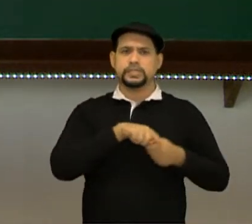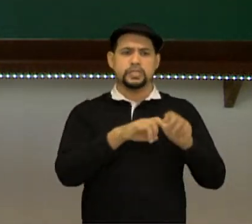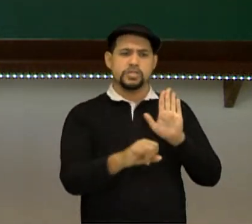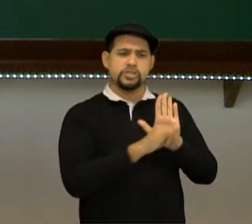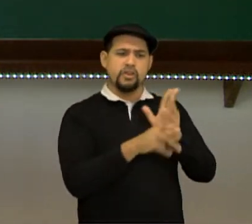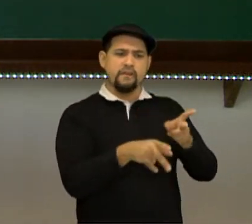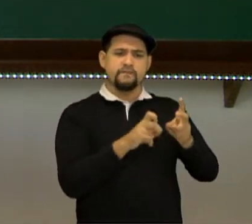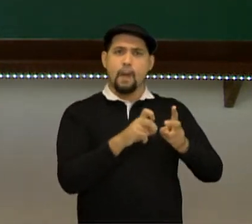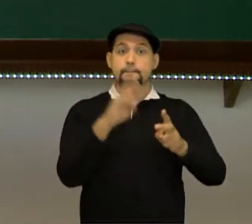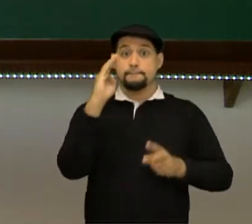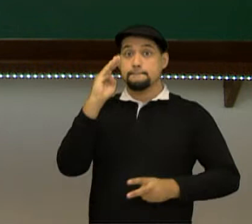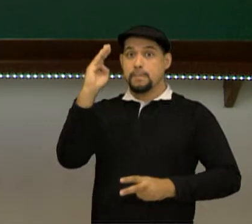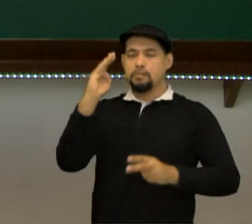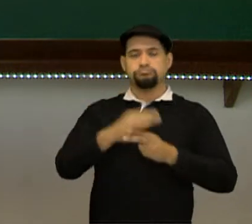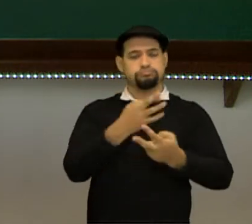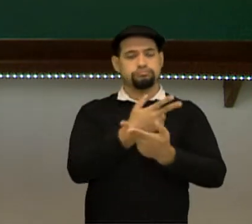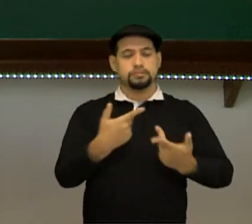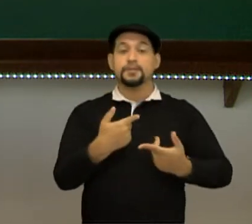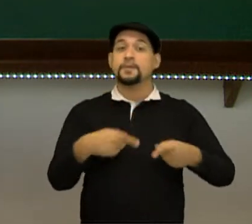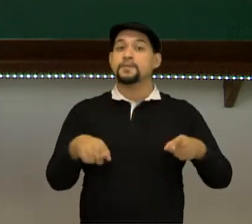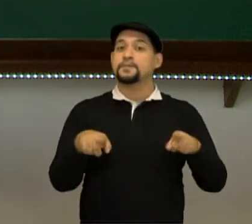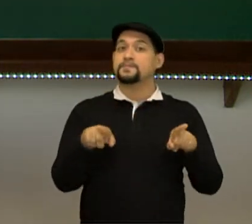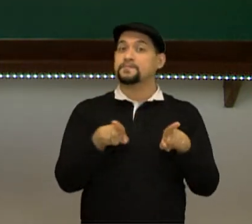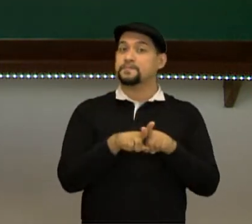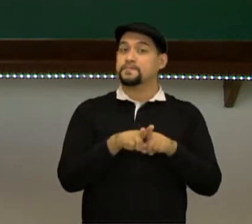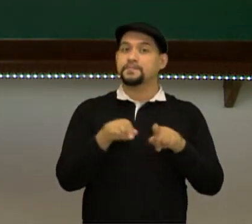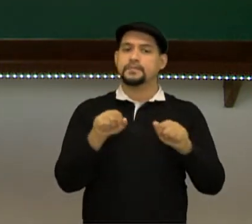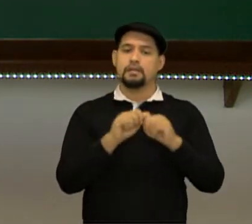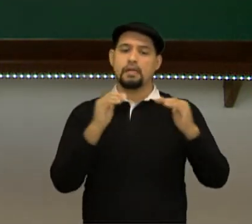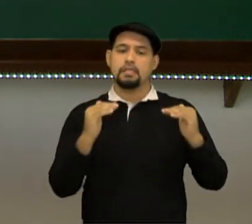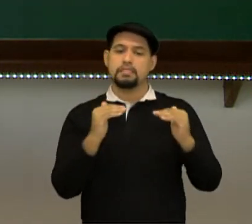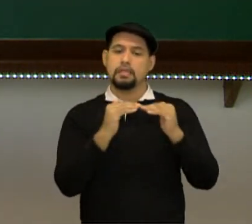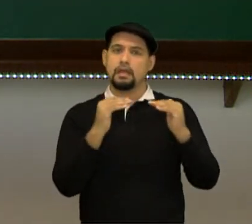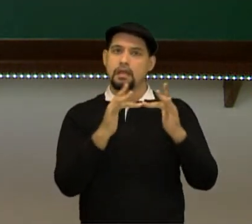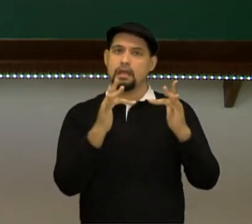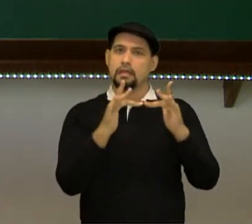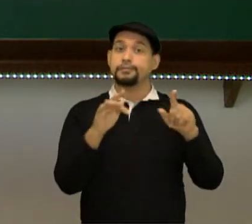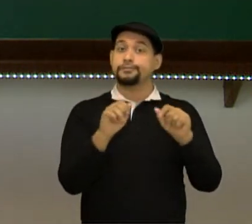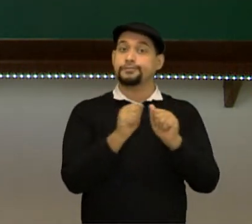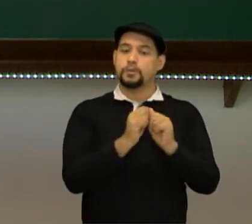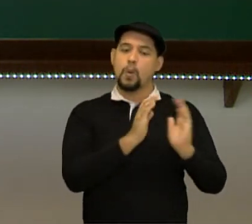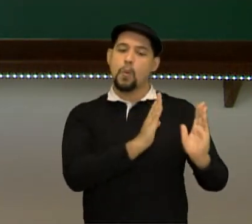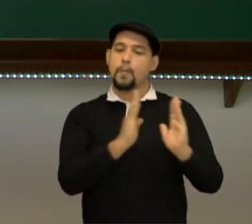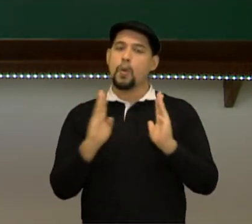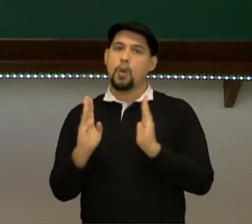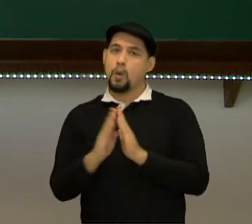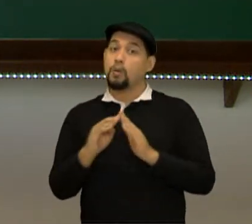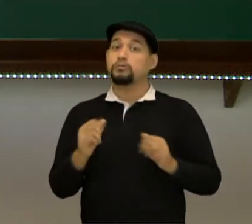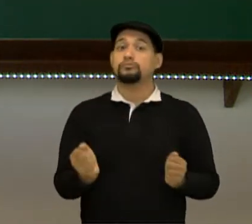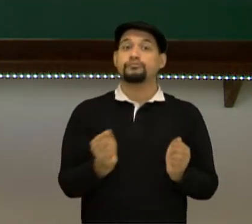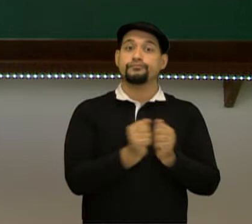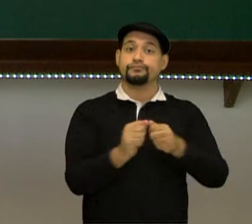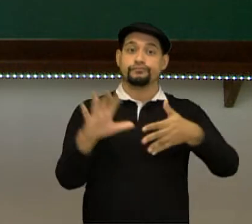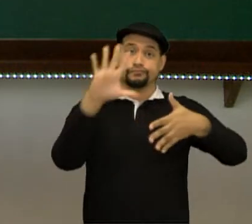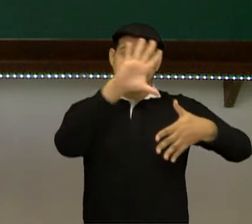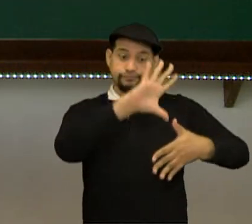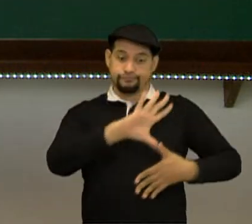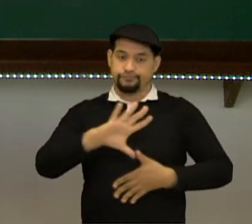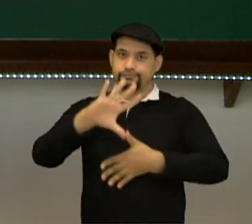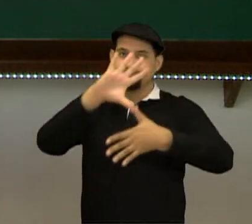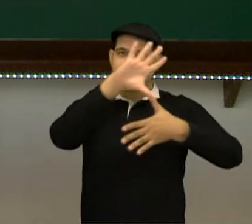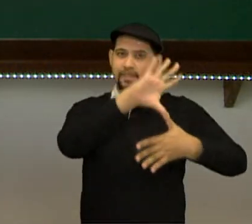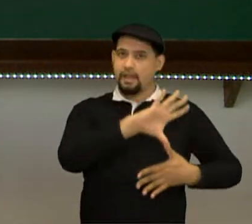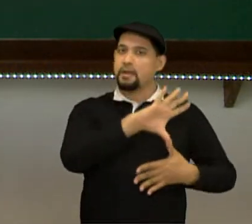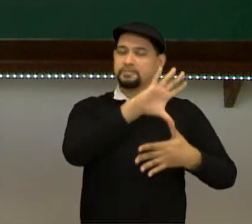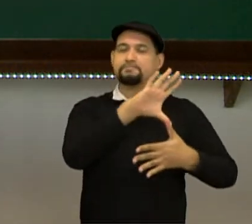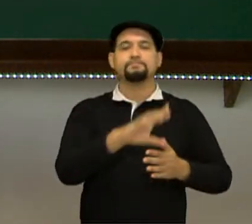identificação dos principais tipos bem como fazer uma relação desses blocos Dentro do continente americano Então vamos